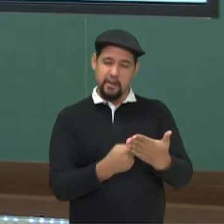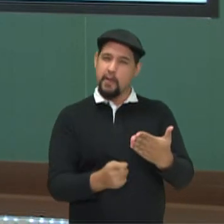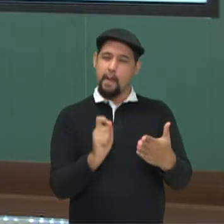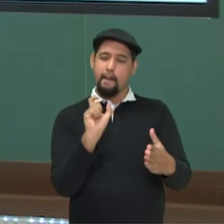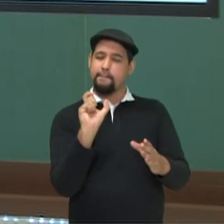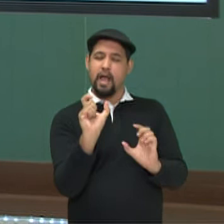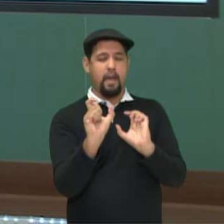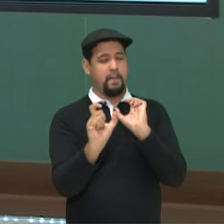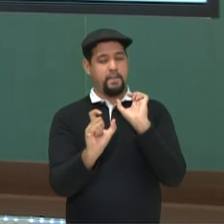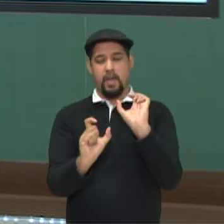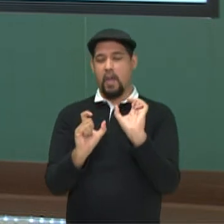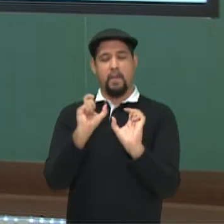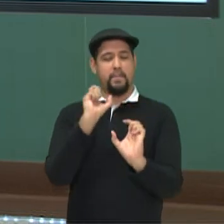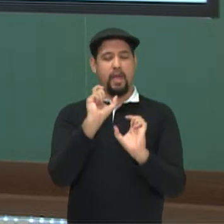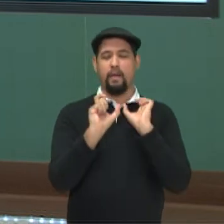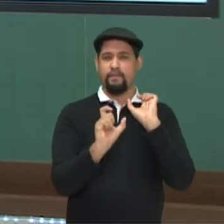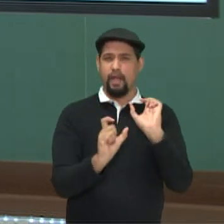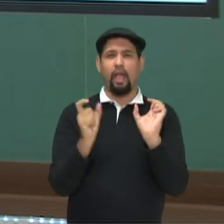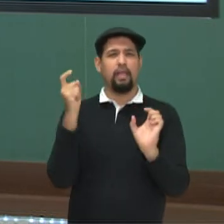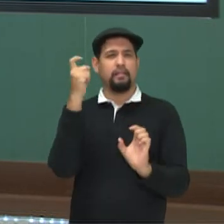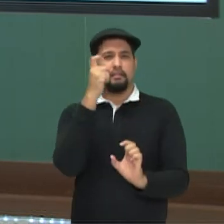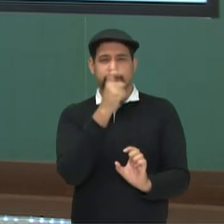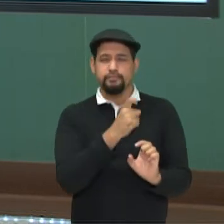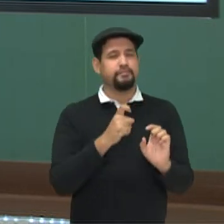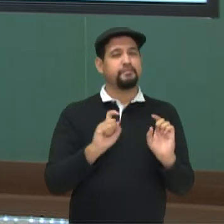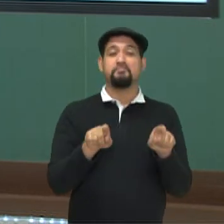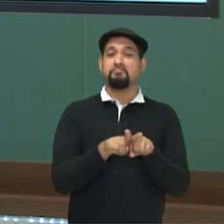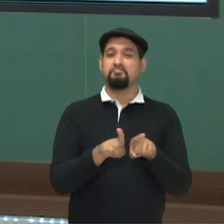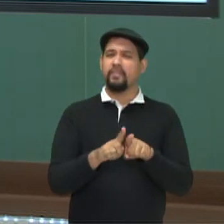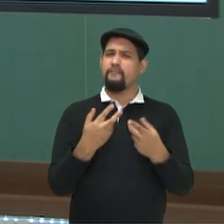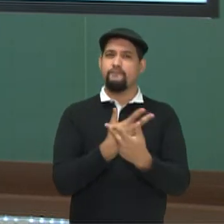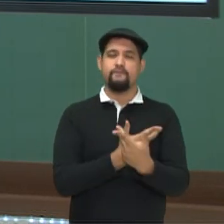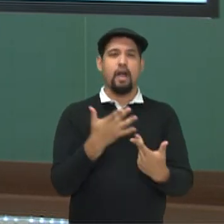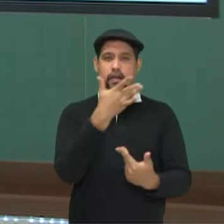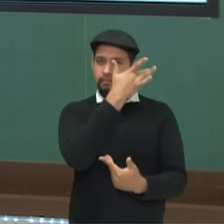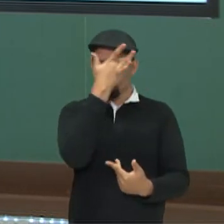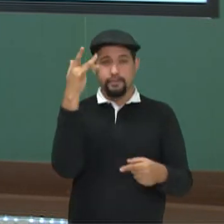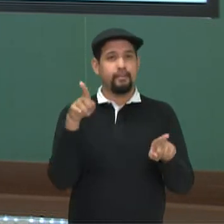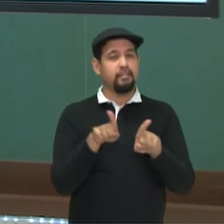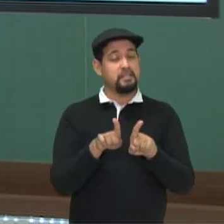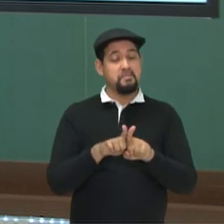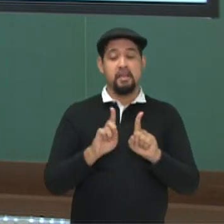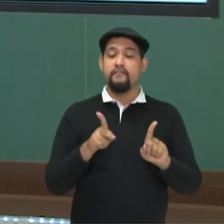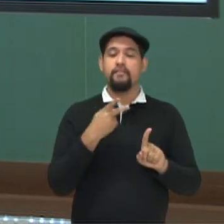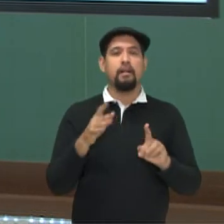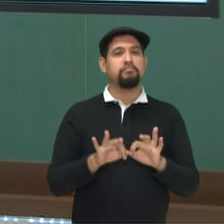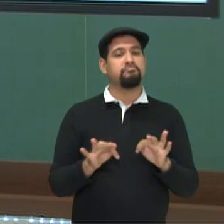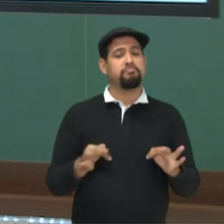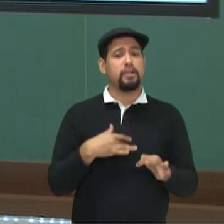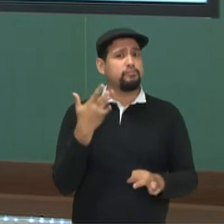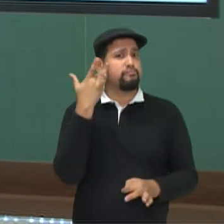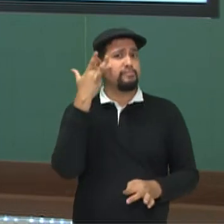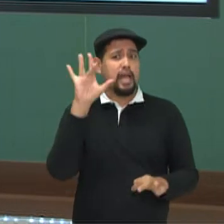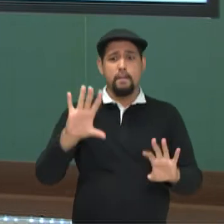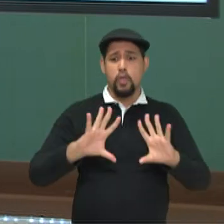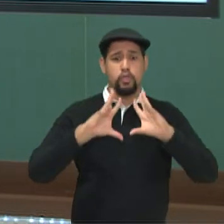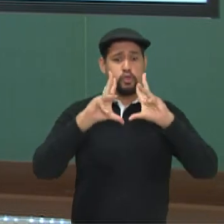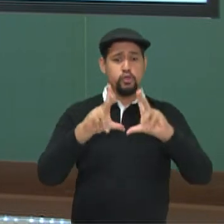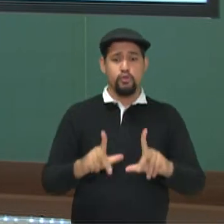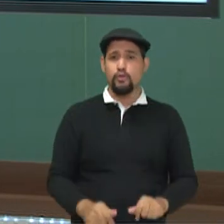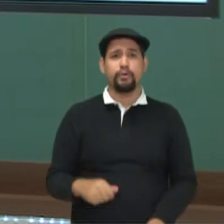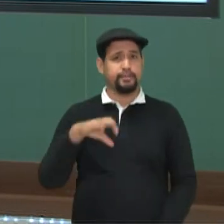palavras difíceis, com vários tipos de leitores, e ele ainda admite, né, humildemente, que ele não sabe tudo da